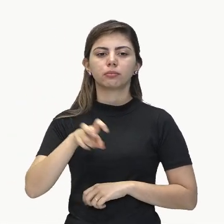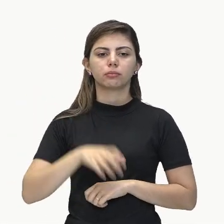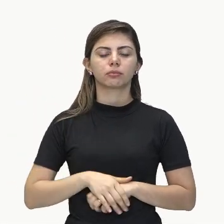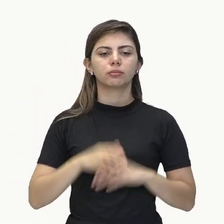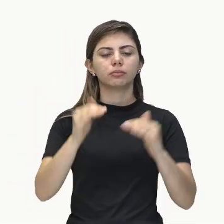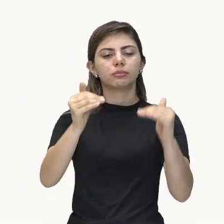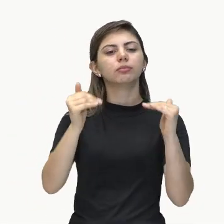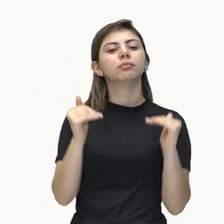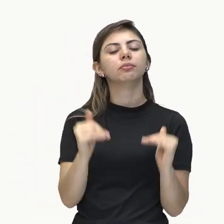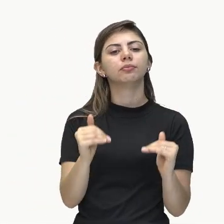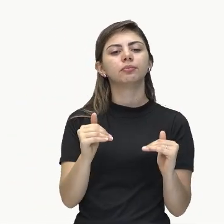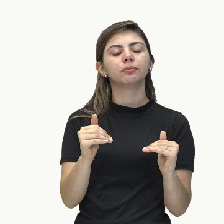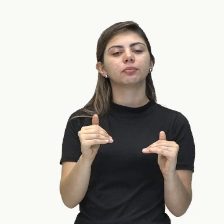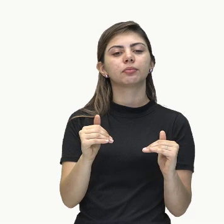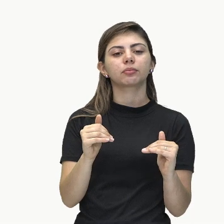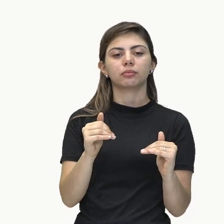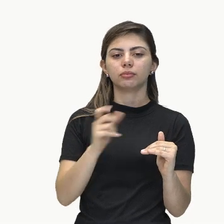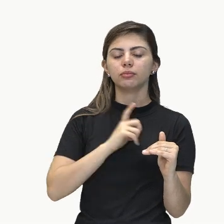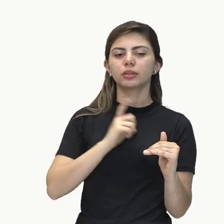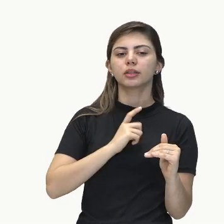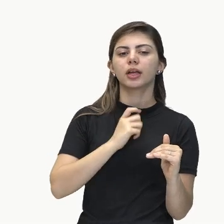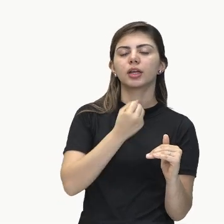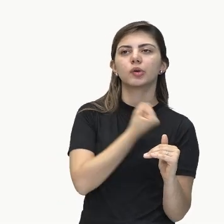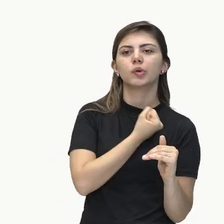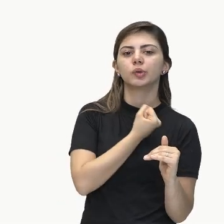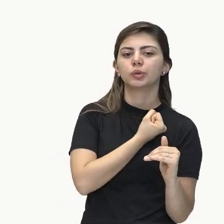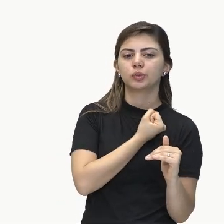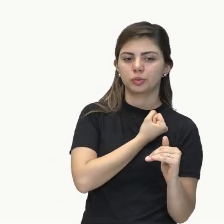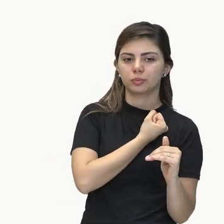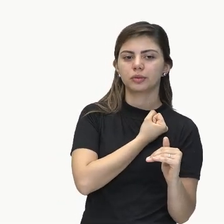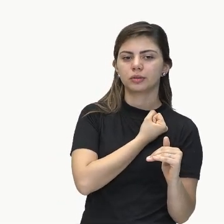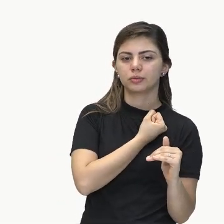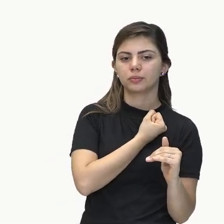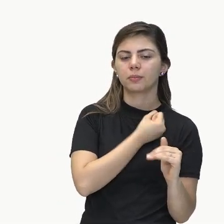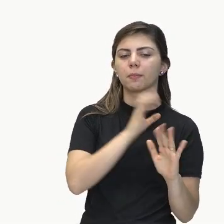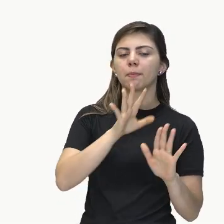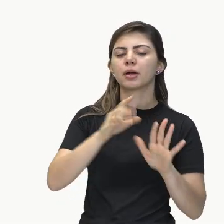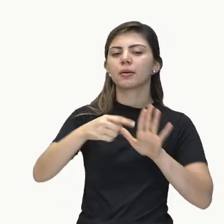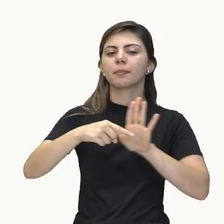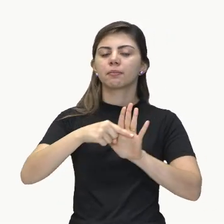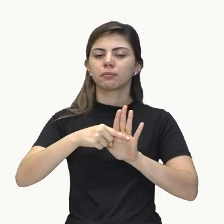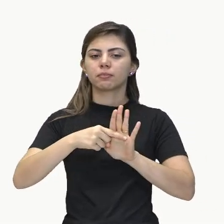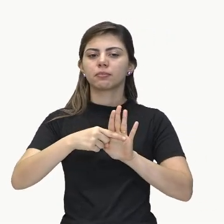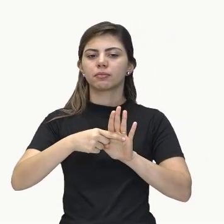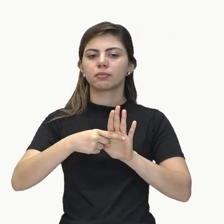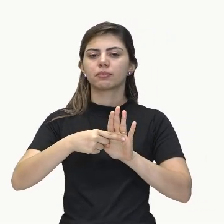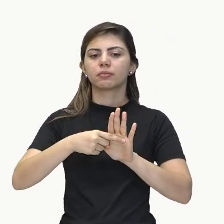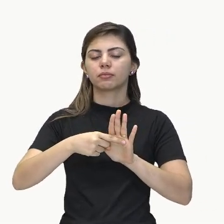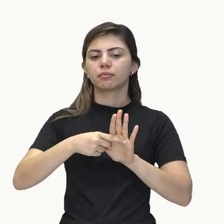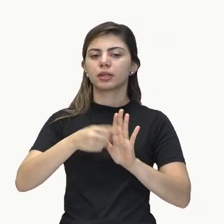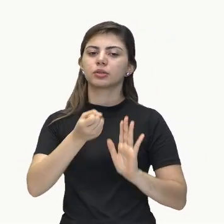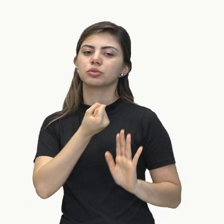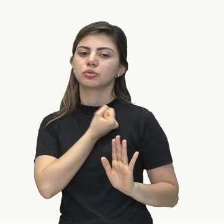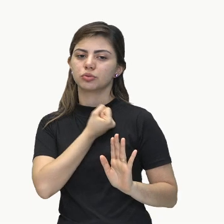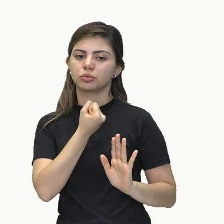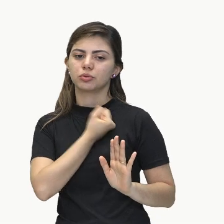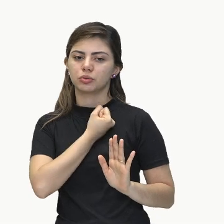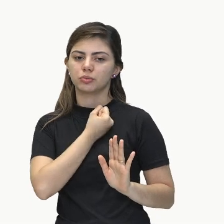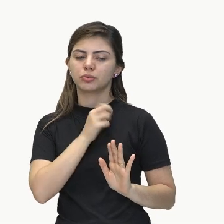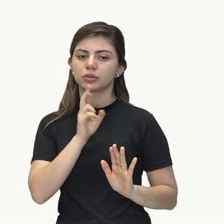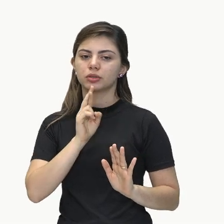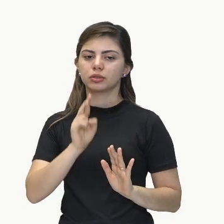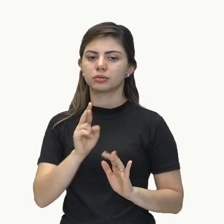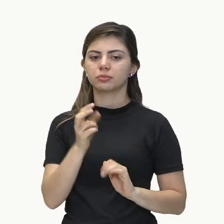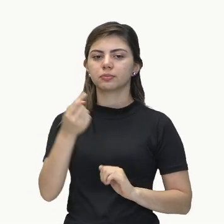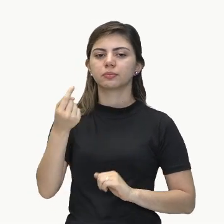eu tenho aquele primeiro número que eu somei com outro, só que agora eu vou ter um número, né, subtraído